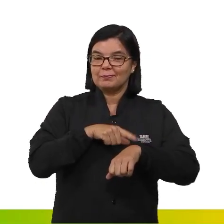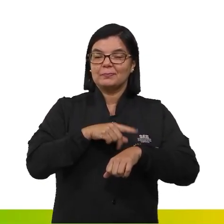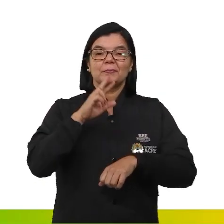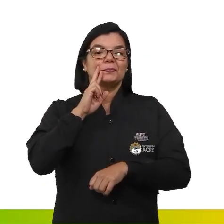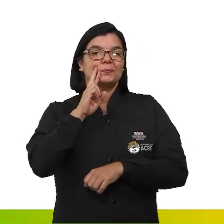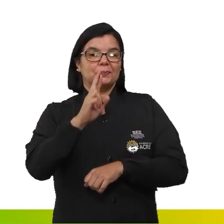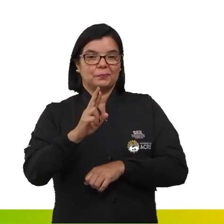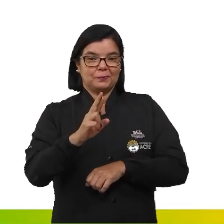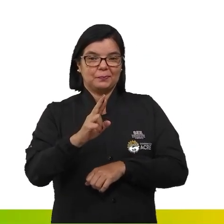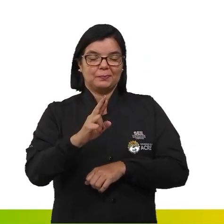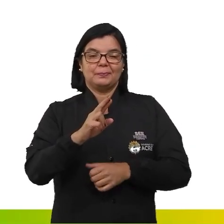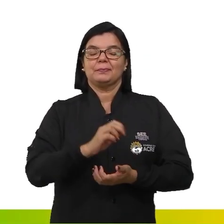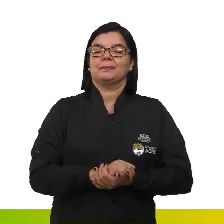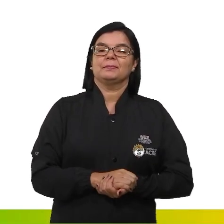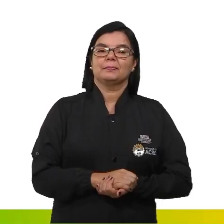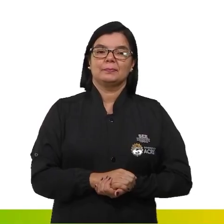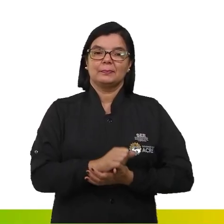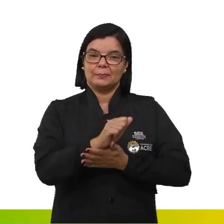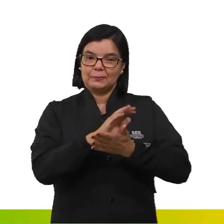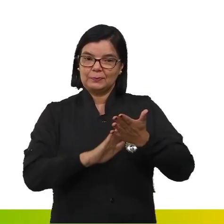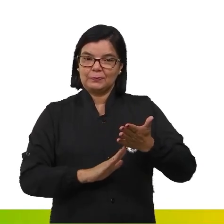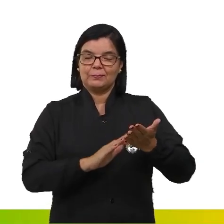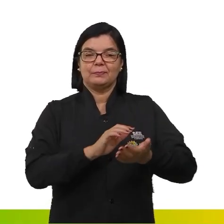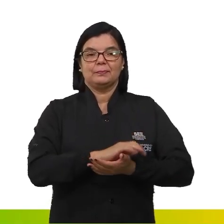à resposta dessa questão.